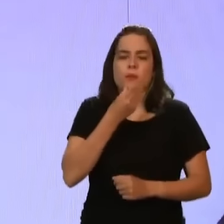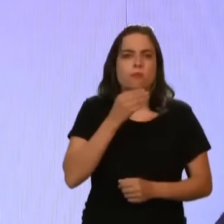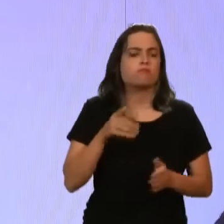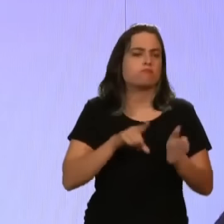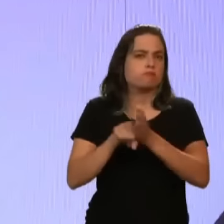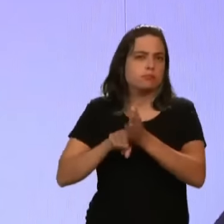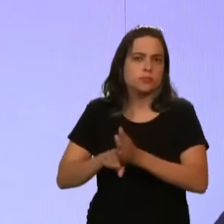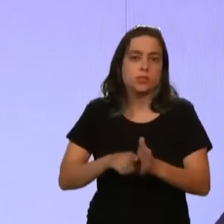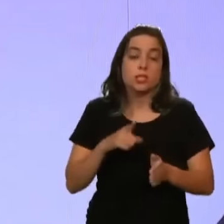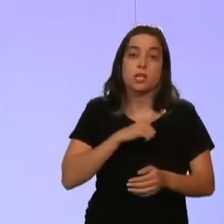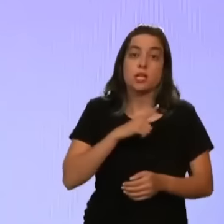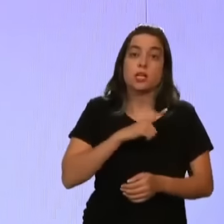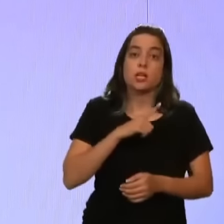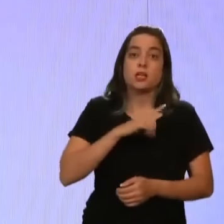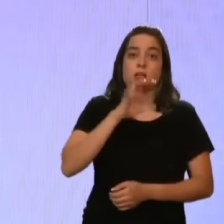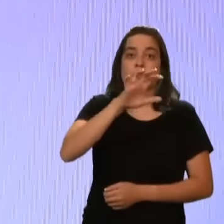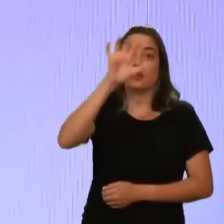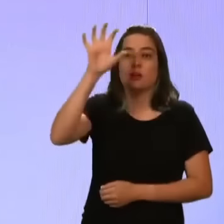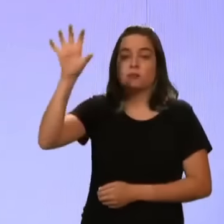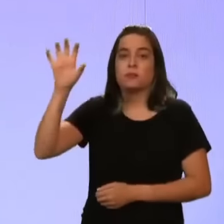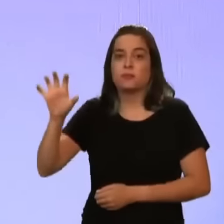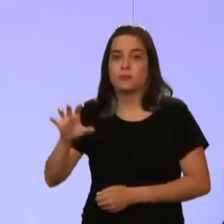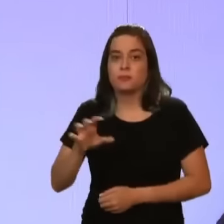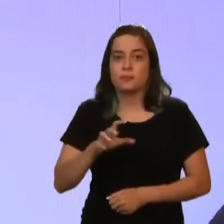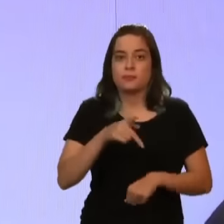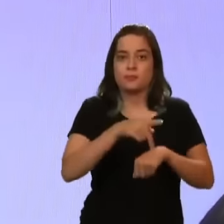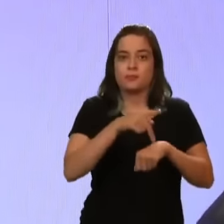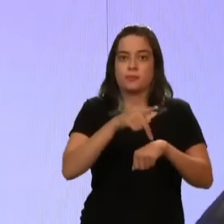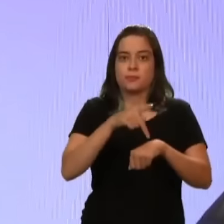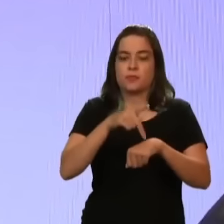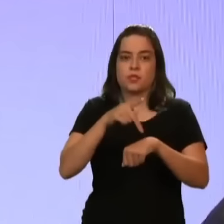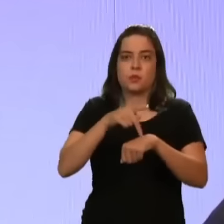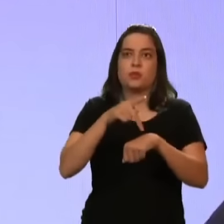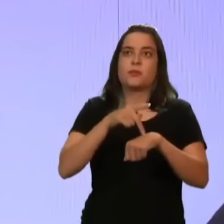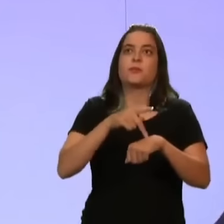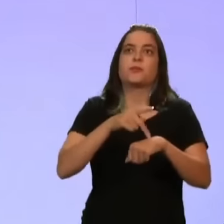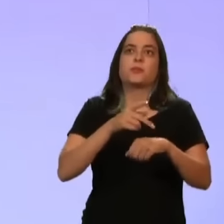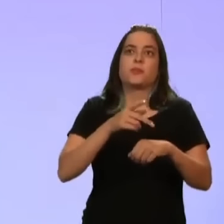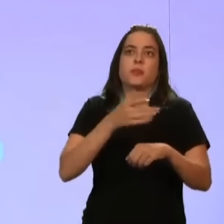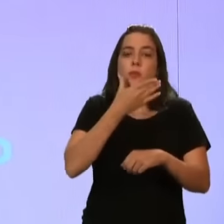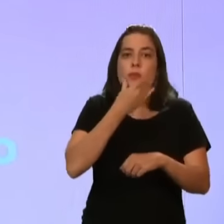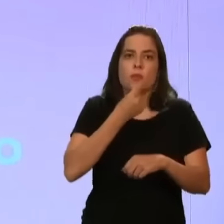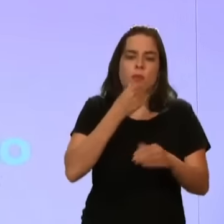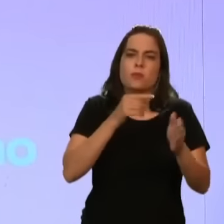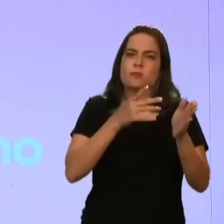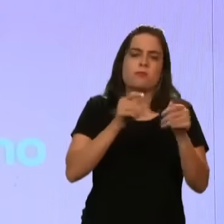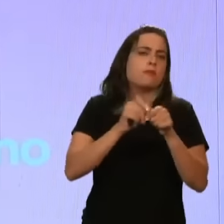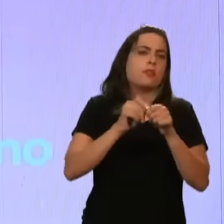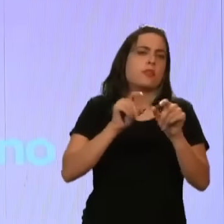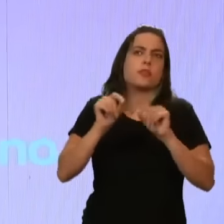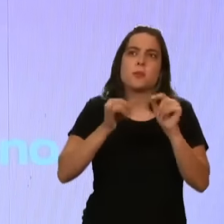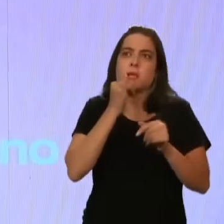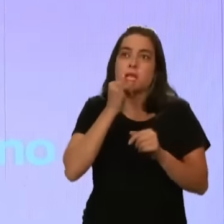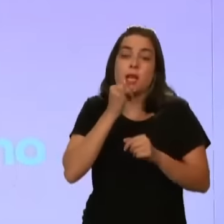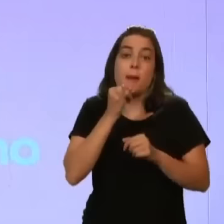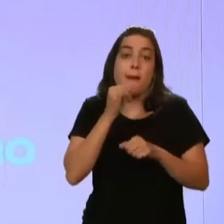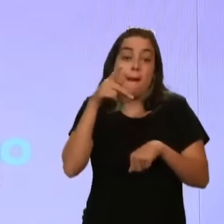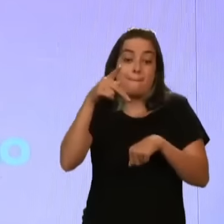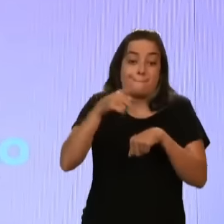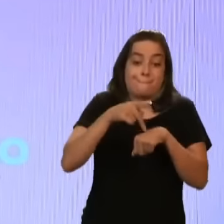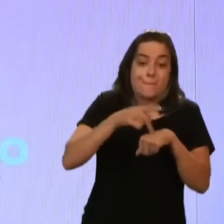85 espalhadas por 14 países. Que sucesso, né? ele é muito radical, ele fala assim: não existe